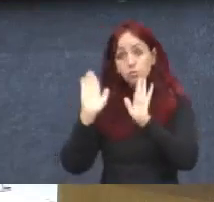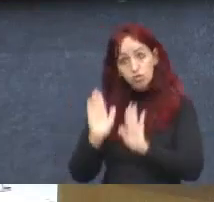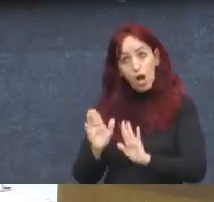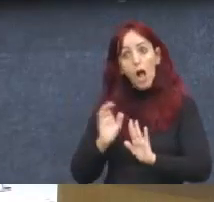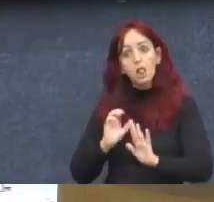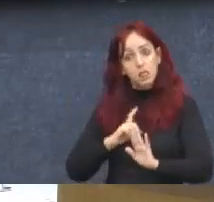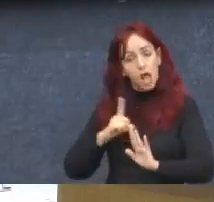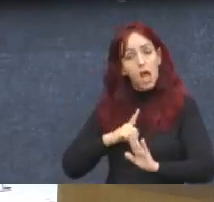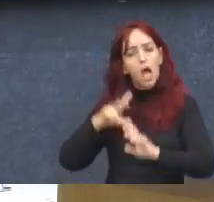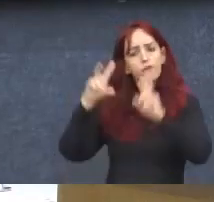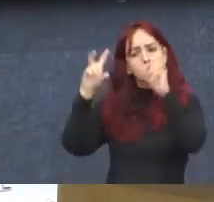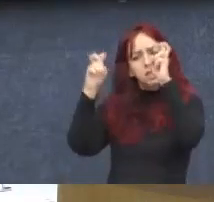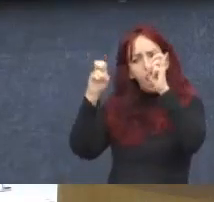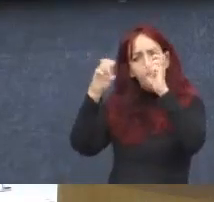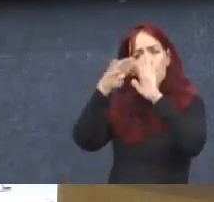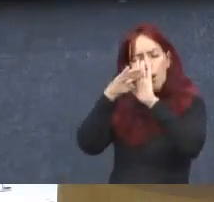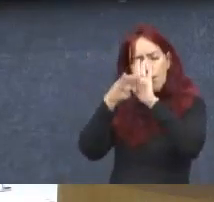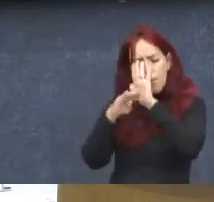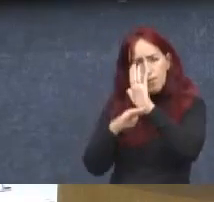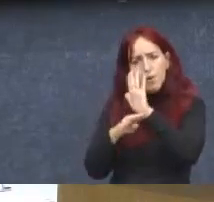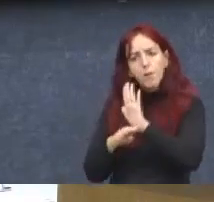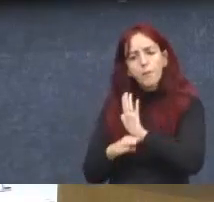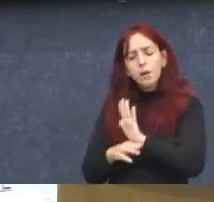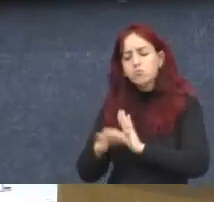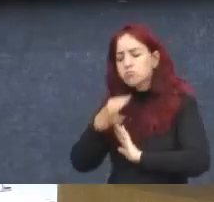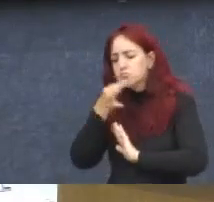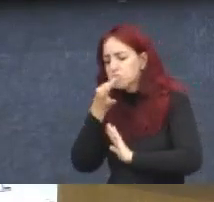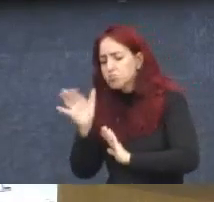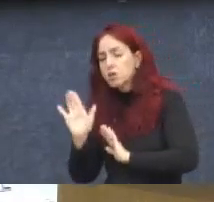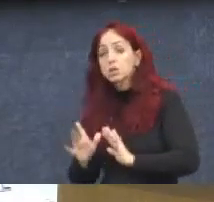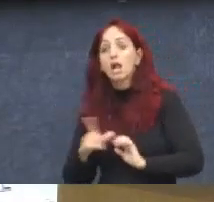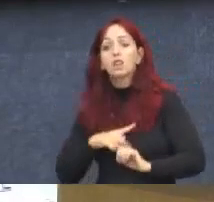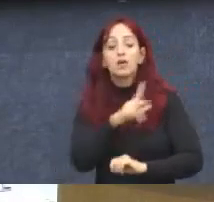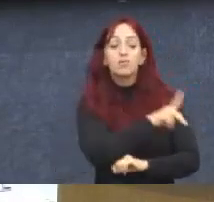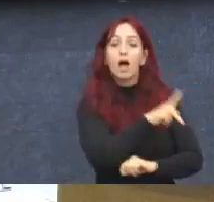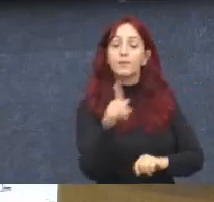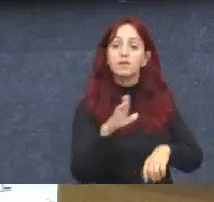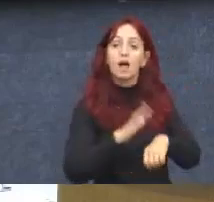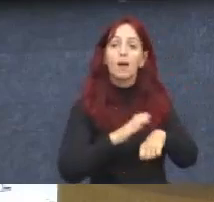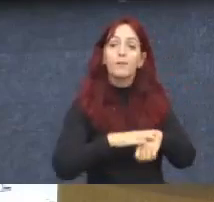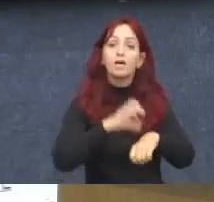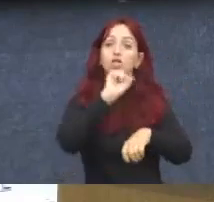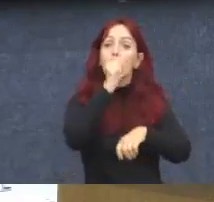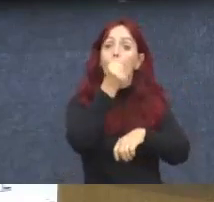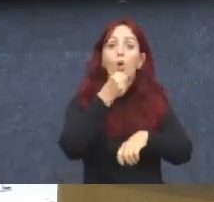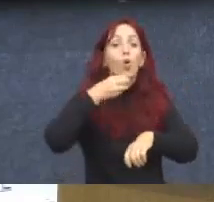sido abordado. Na presidência, já foram mais de 8 milhões devolvidos aos